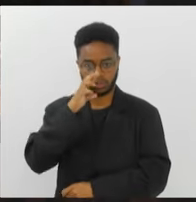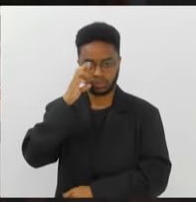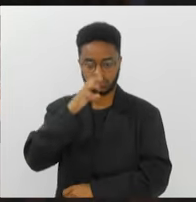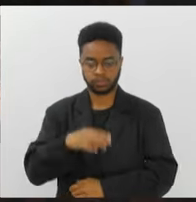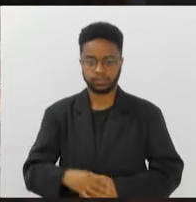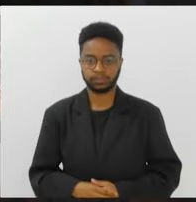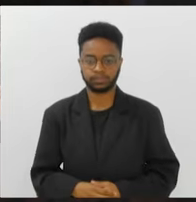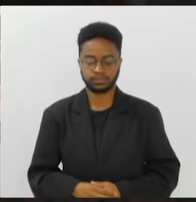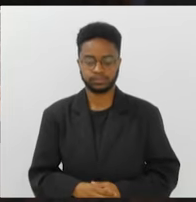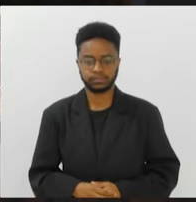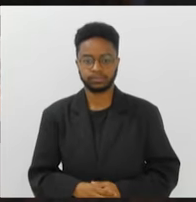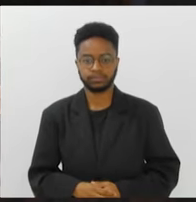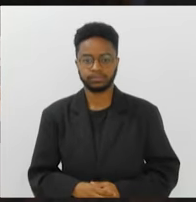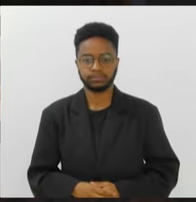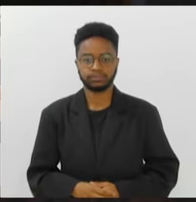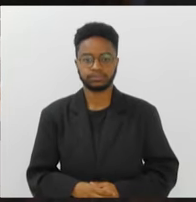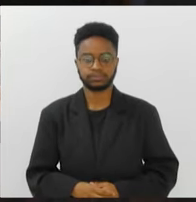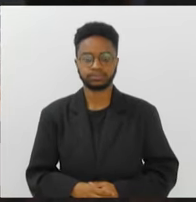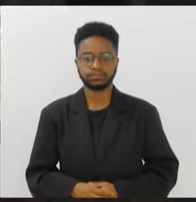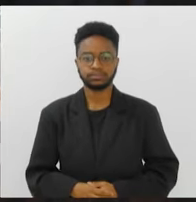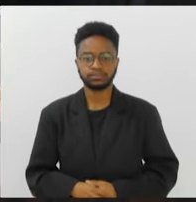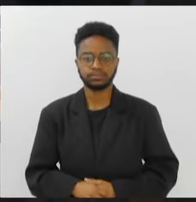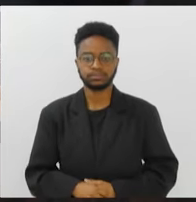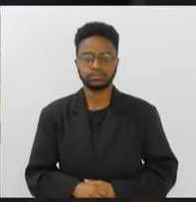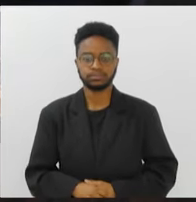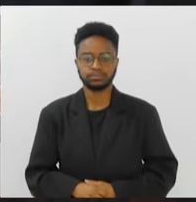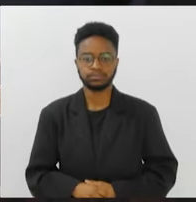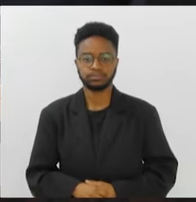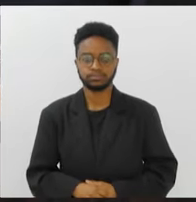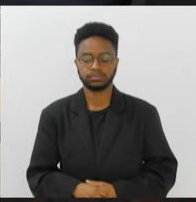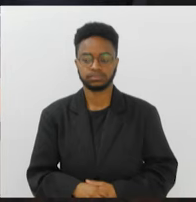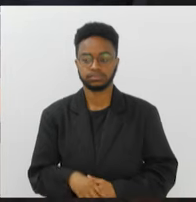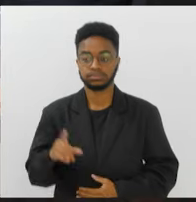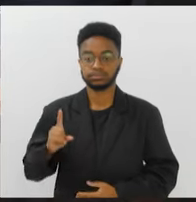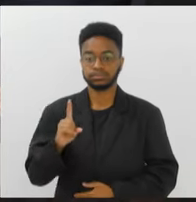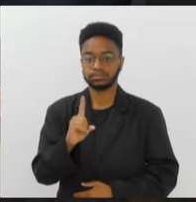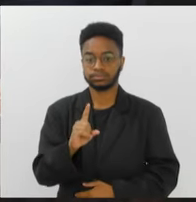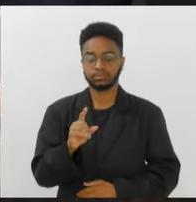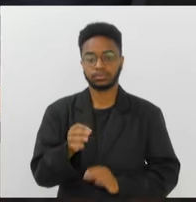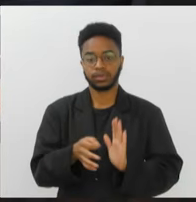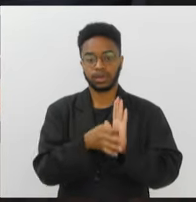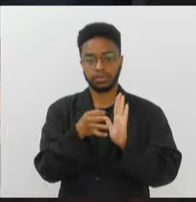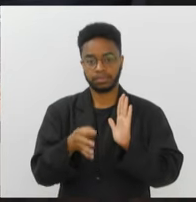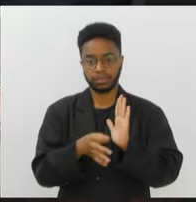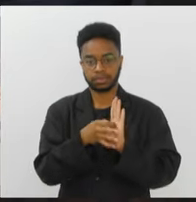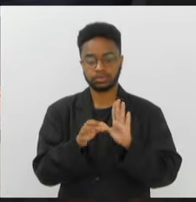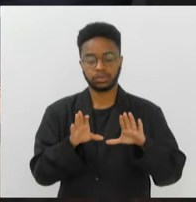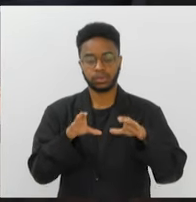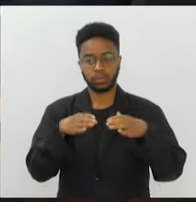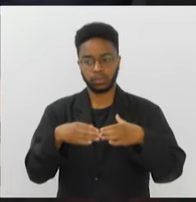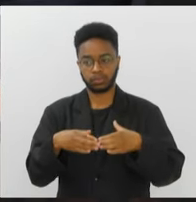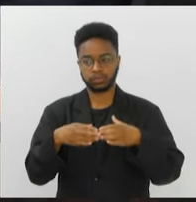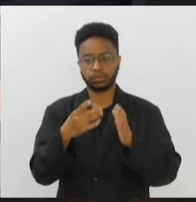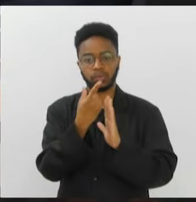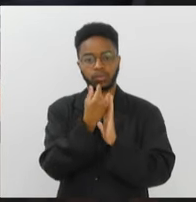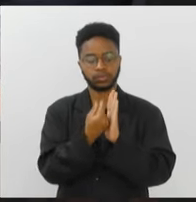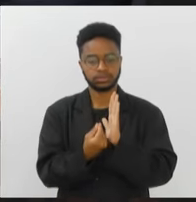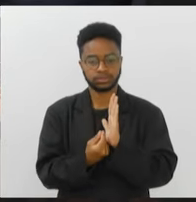Fiscalização Financeira e Controle. Para emitir parecer pela Comissão de